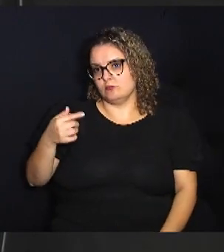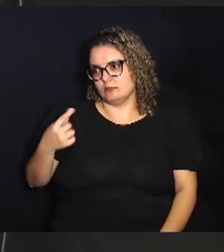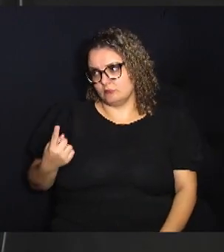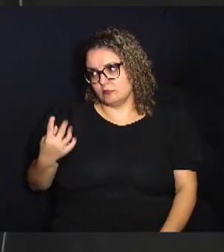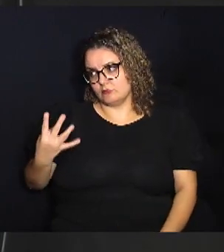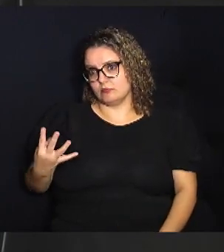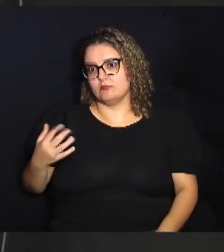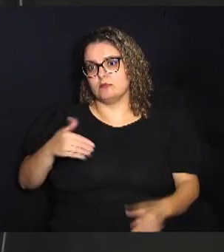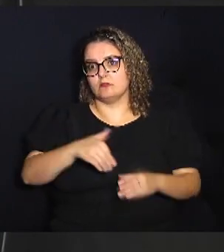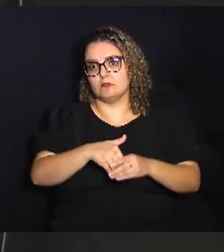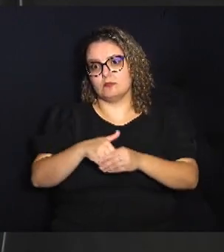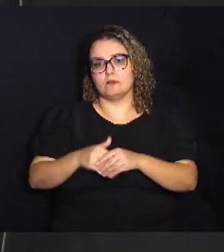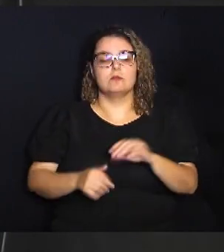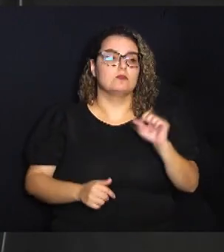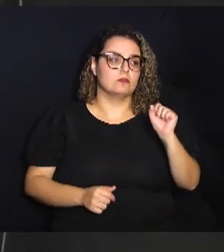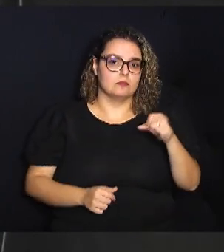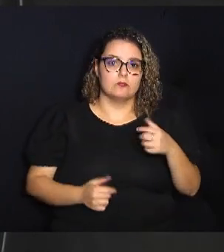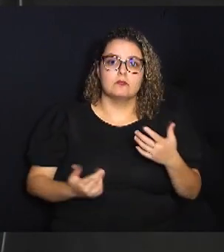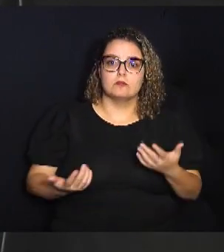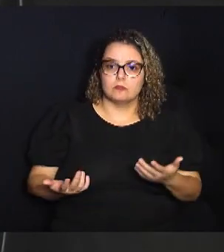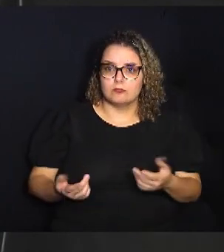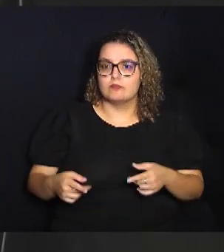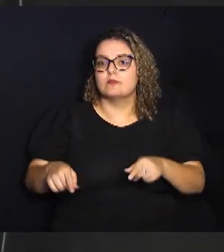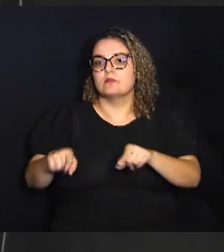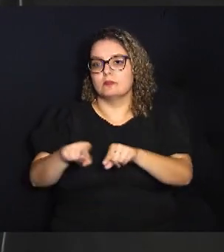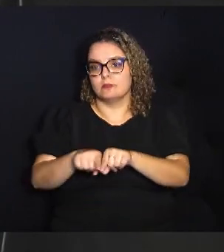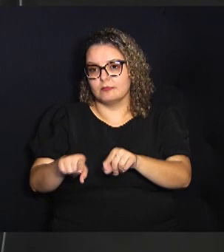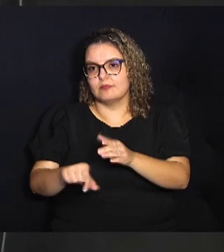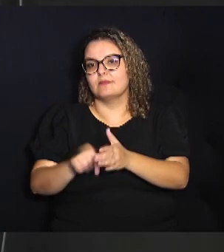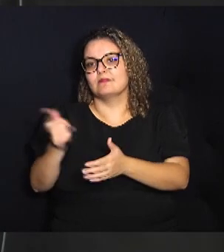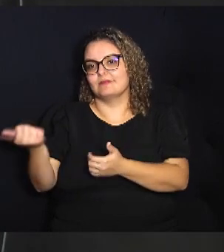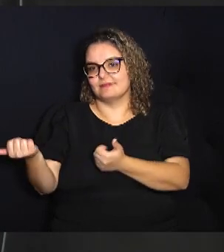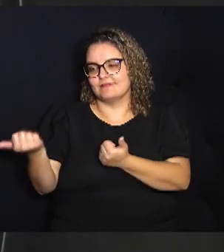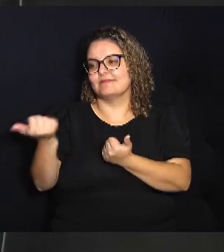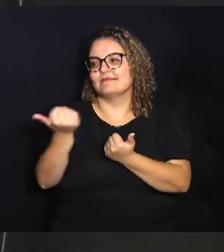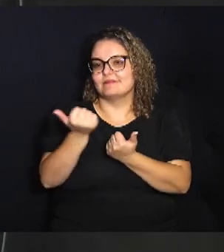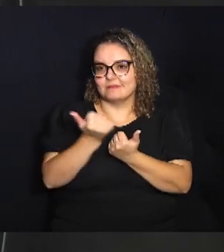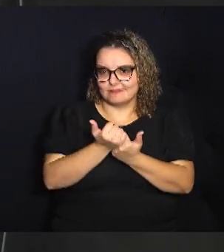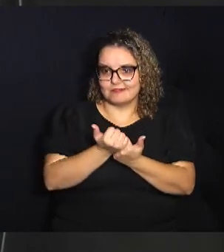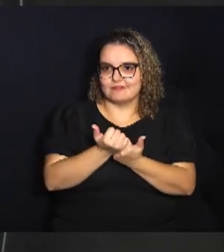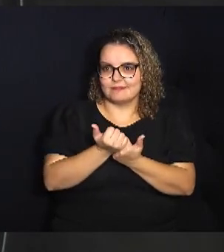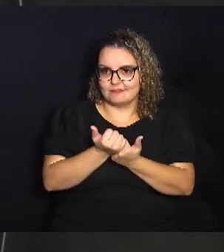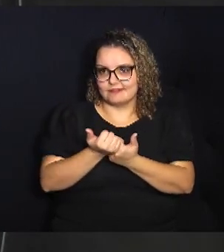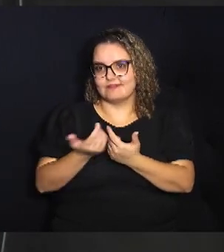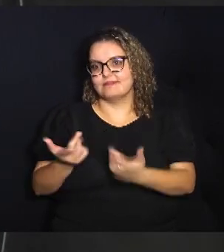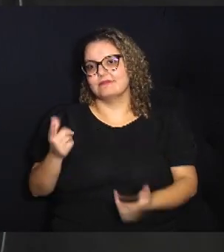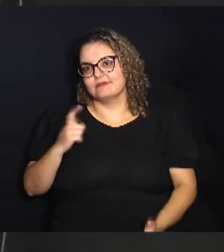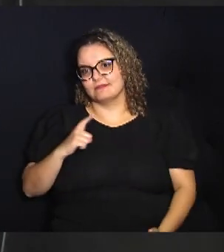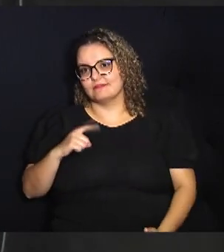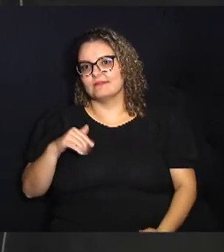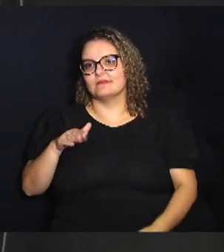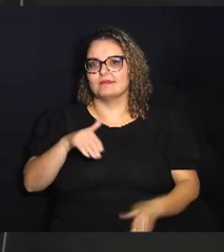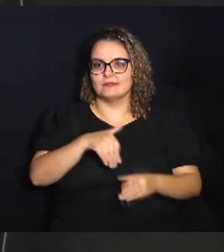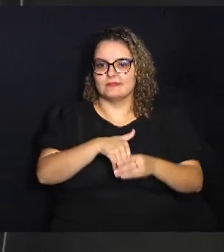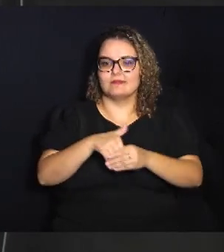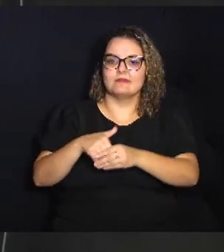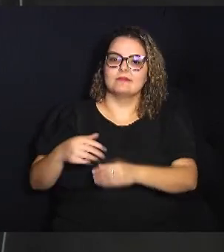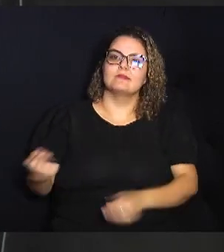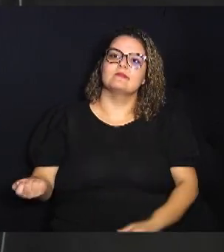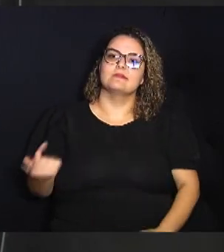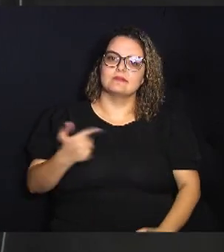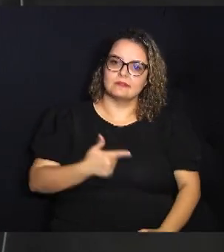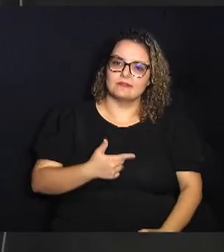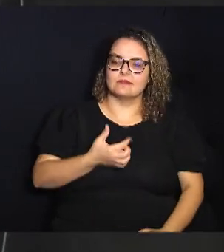2.714 votos. Sim. Ficando também como primeiro suplente, contudo, tive mais voto do que